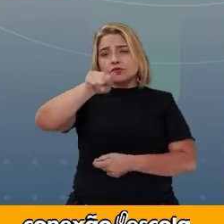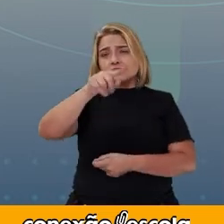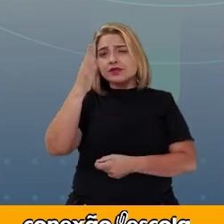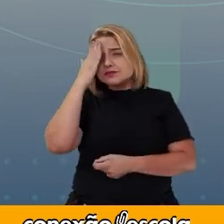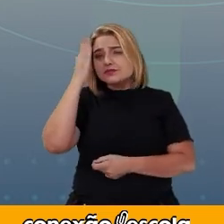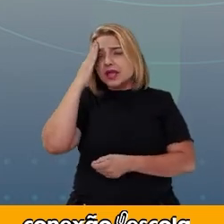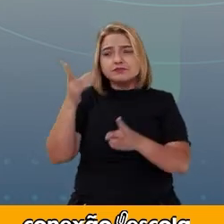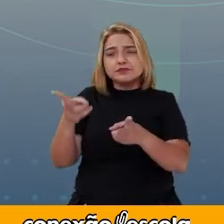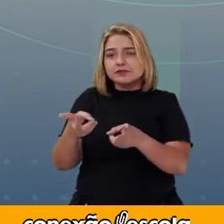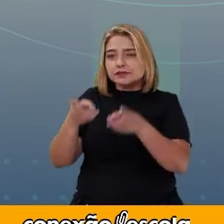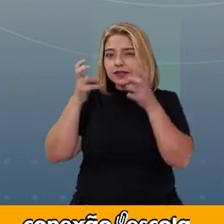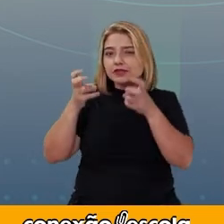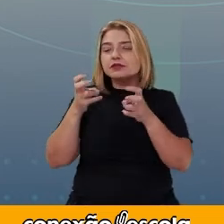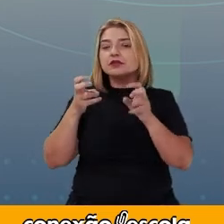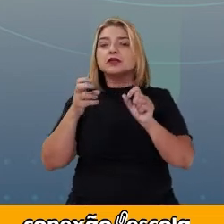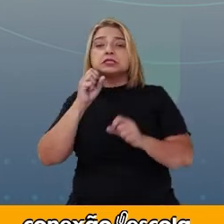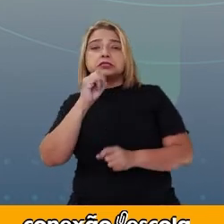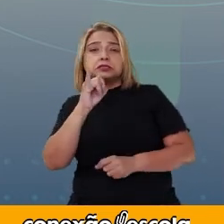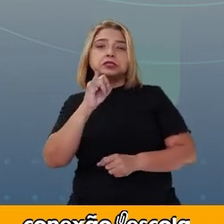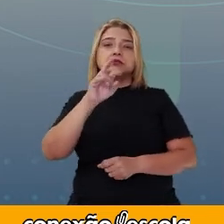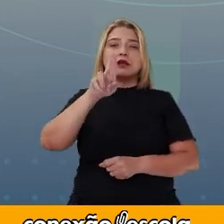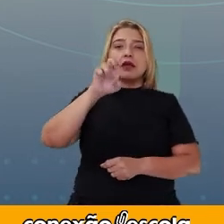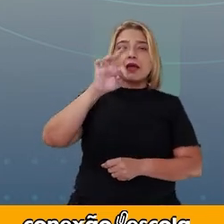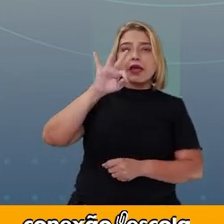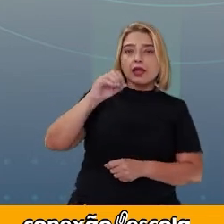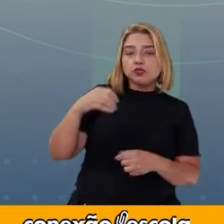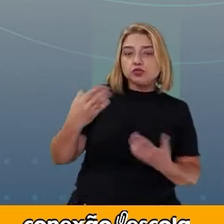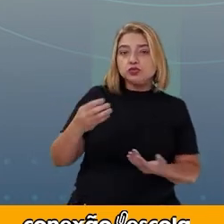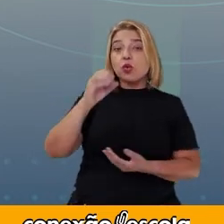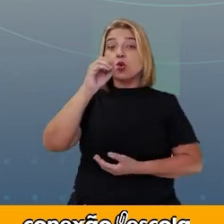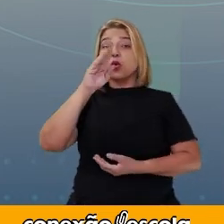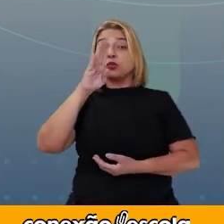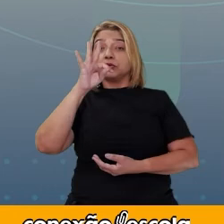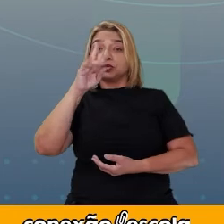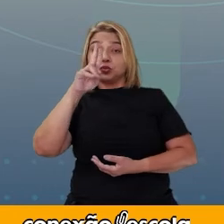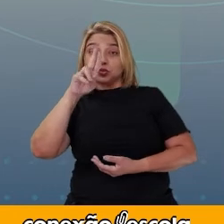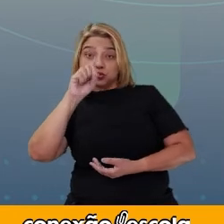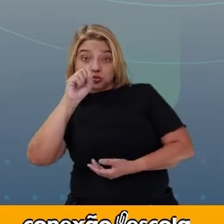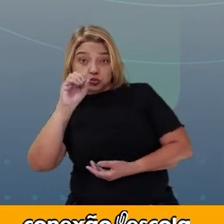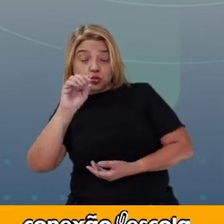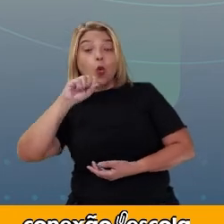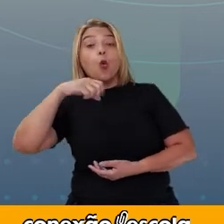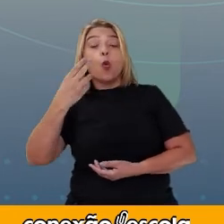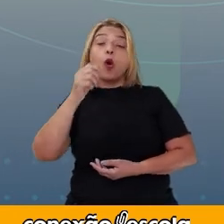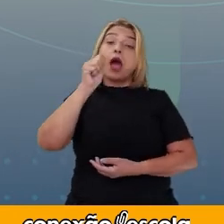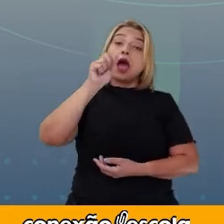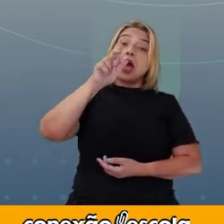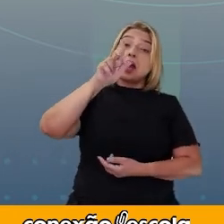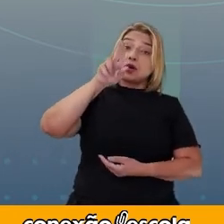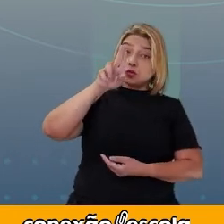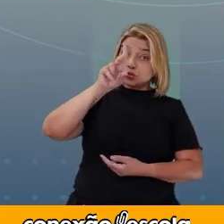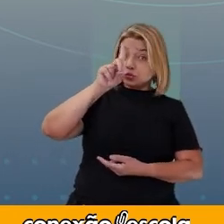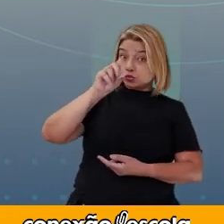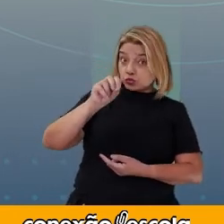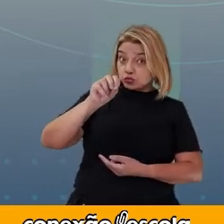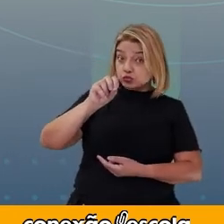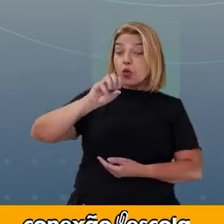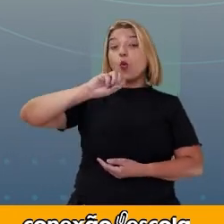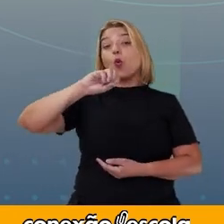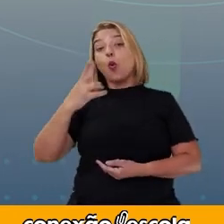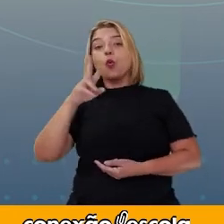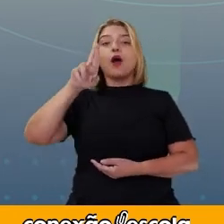consegue identificar se é um ângulo reto, se é um ângulo obtuso, se é um ângulo agudo, se é um